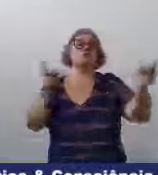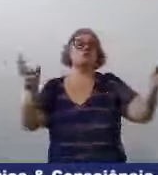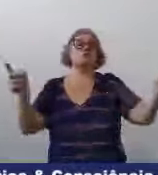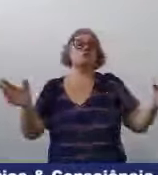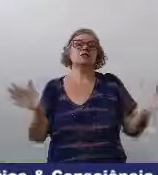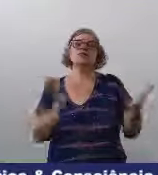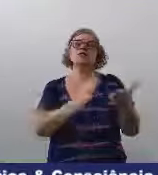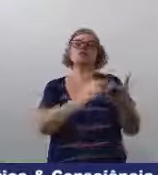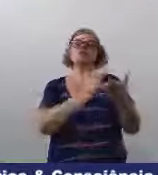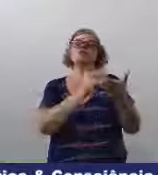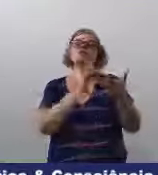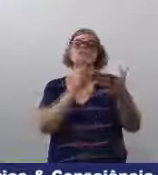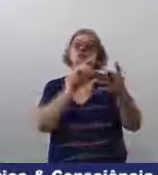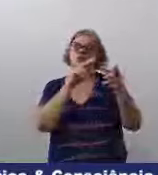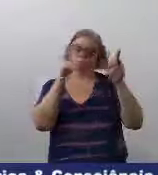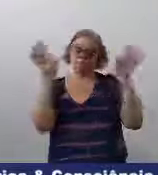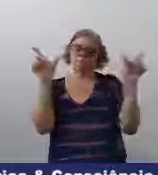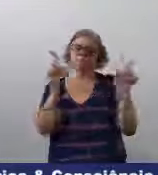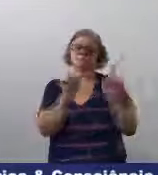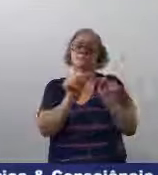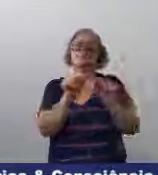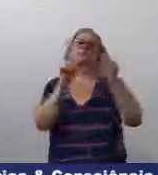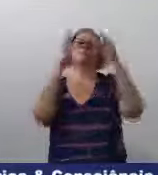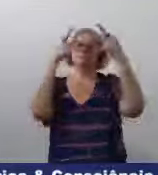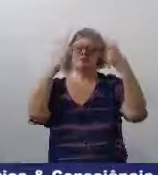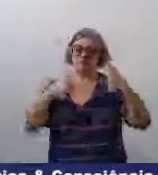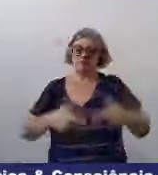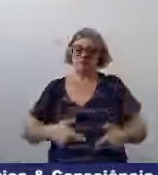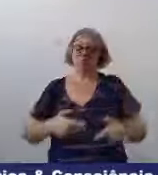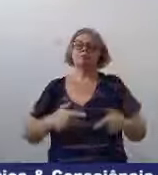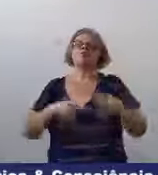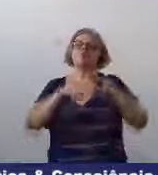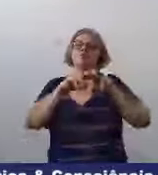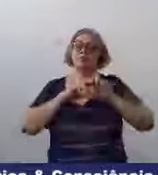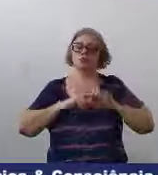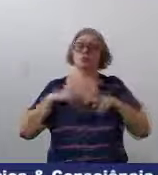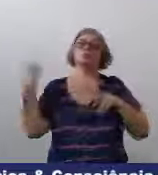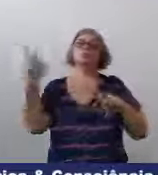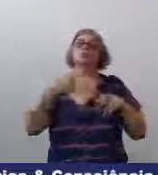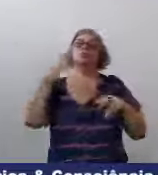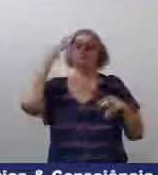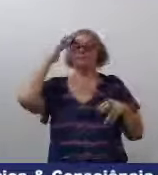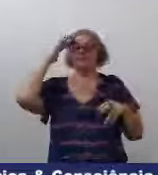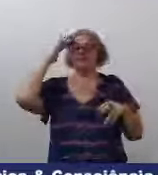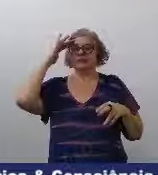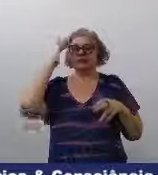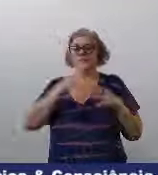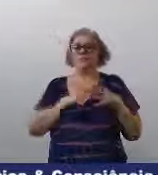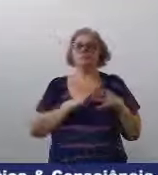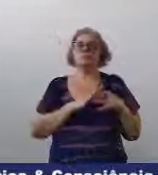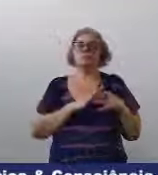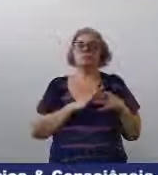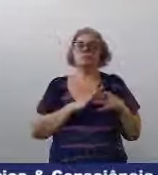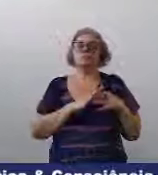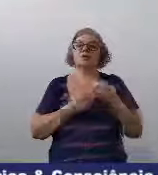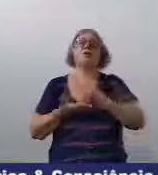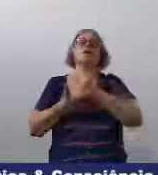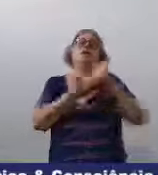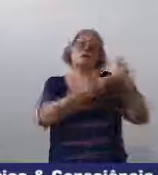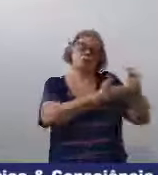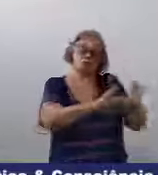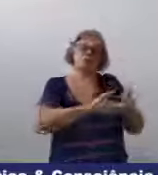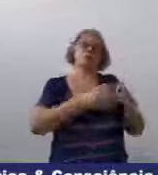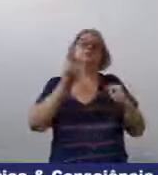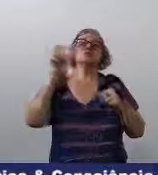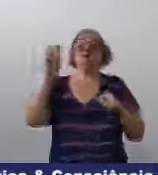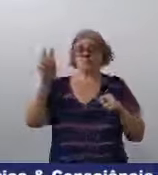seus livros, e ele vai fazer uma breve explicação a respeito deles, para que todos possamos entendê-los. Certo. Eu